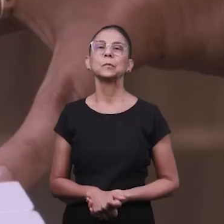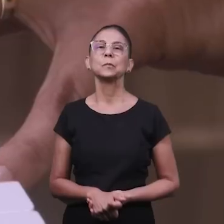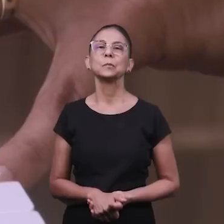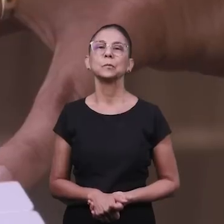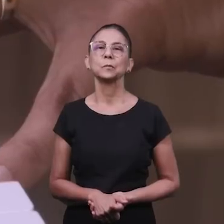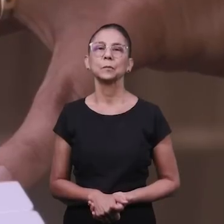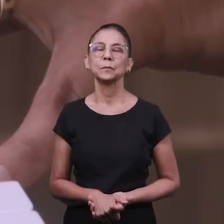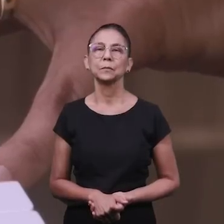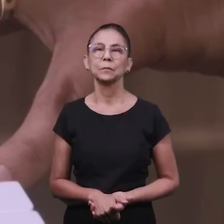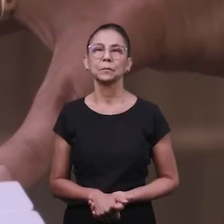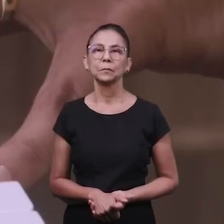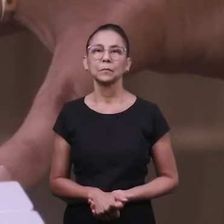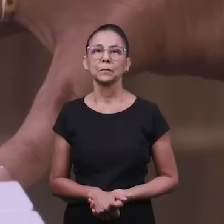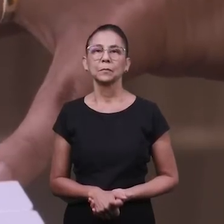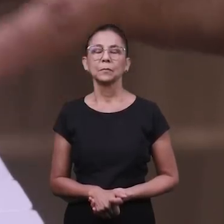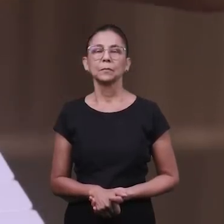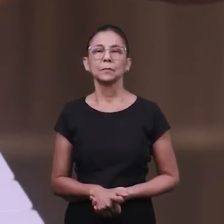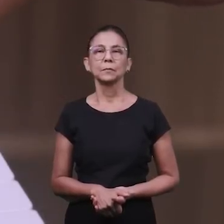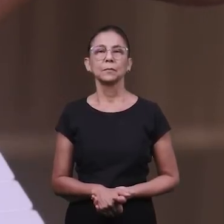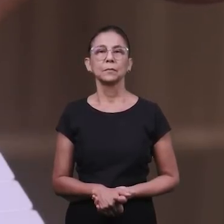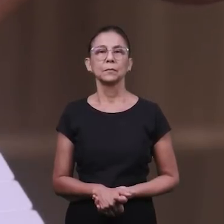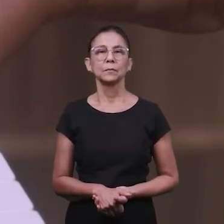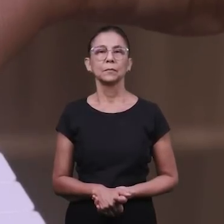Lá menor com sétima.